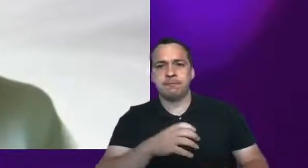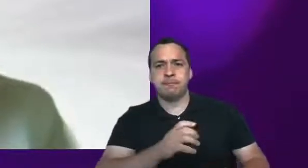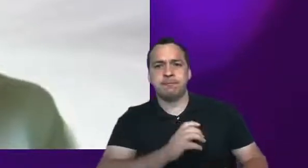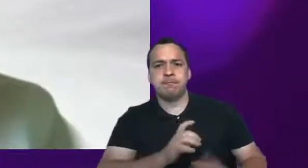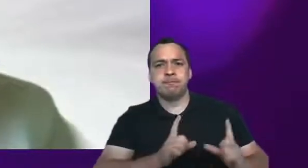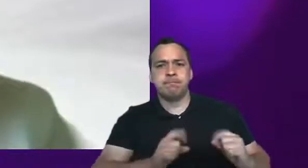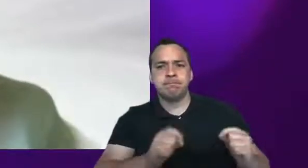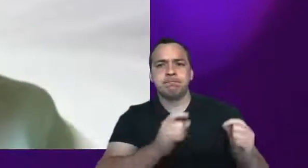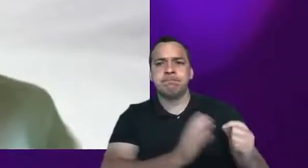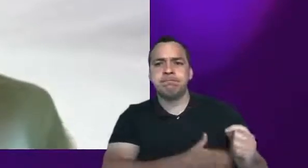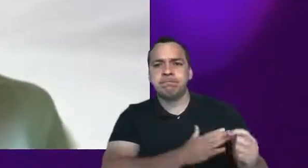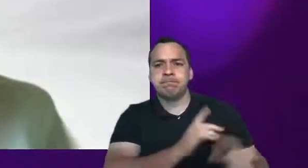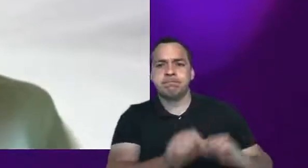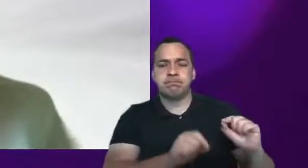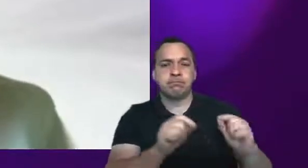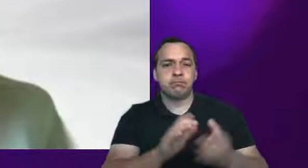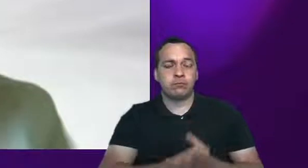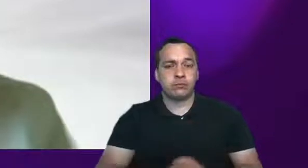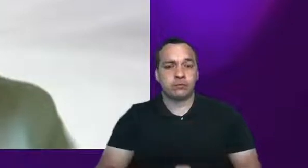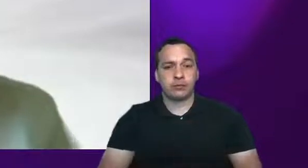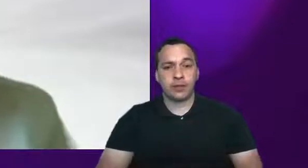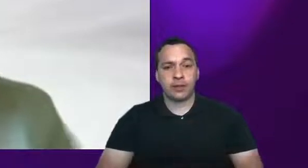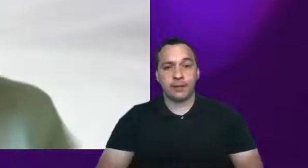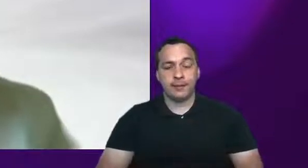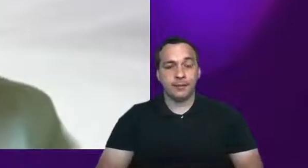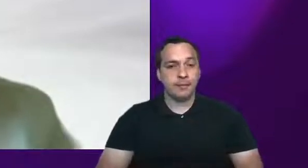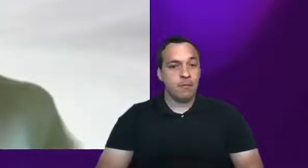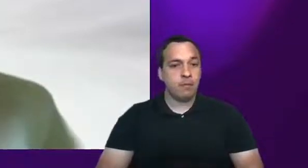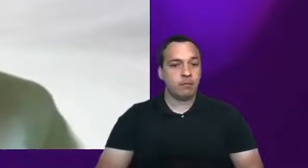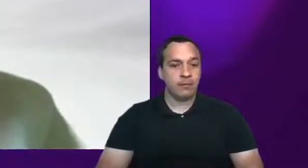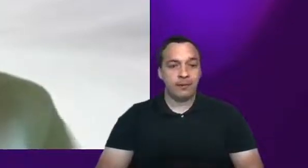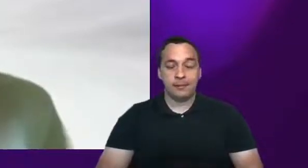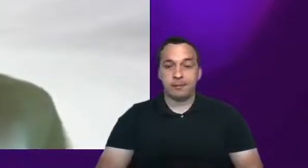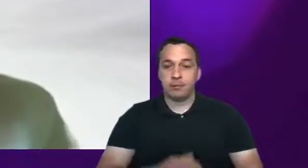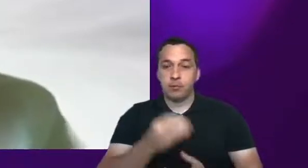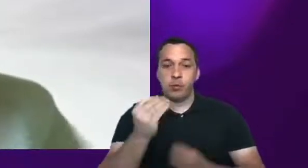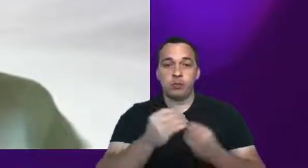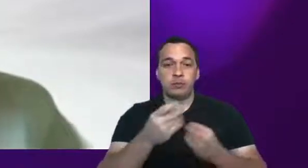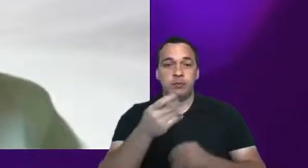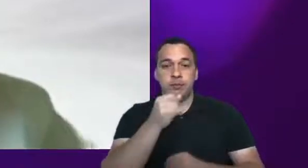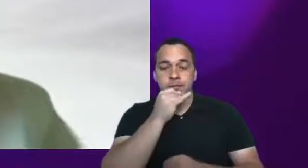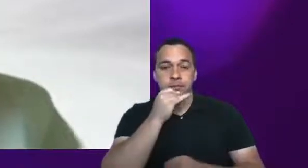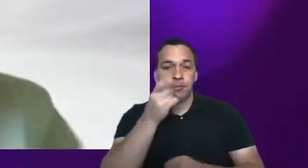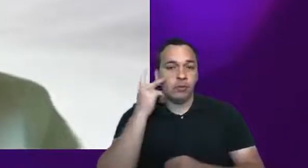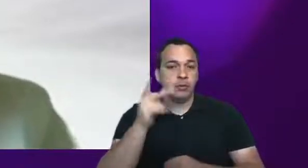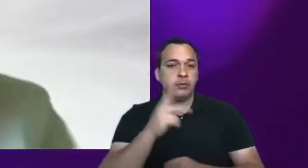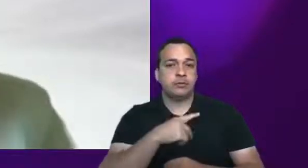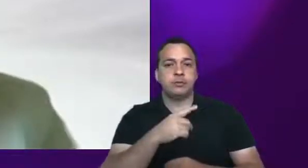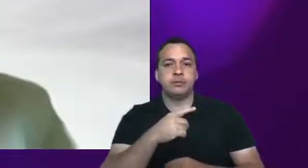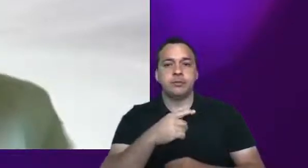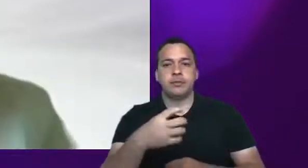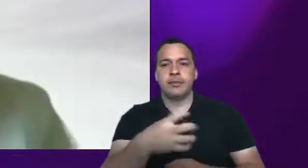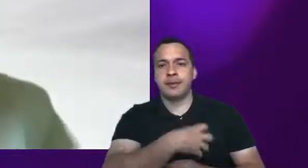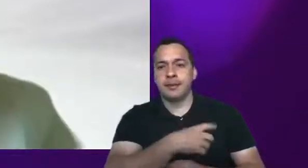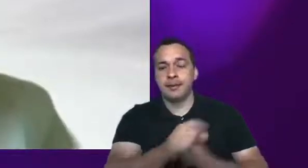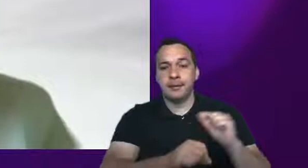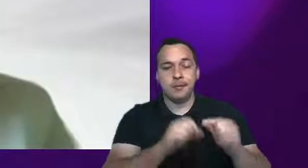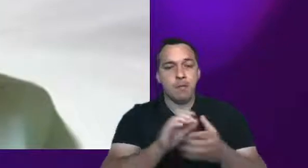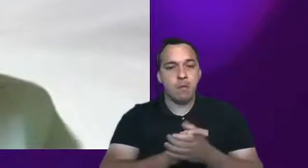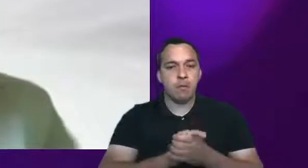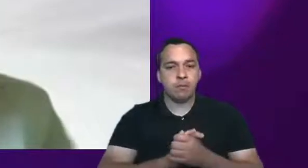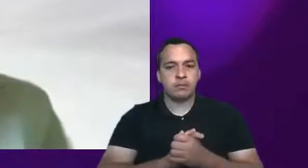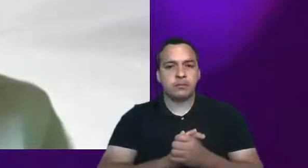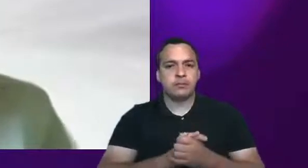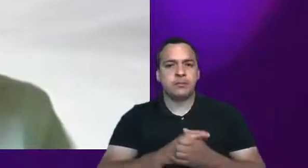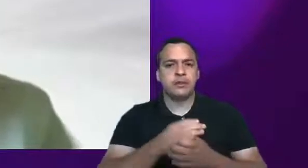espaço como o método do transplante para sua resolução. Porque no colangiocarcinoma nós não temos